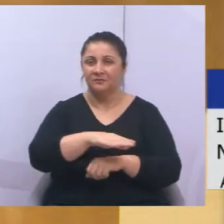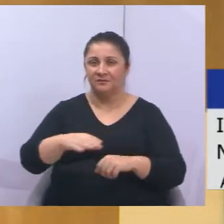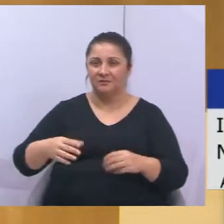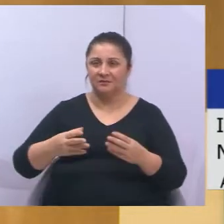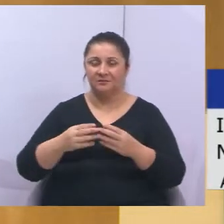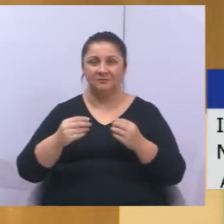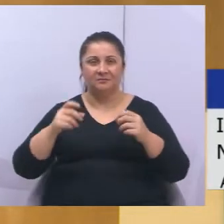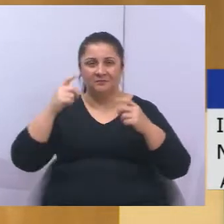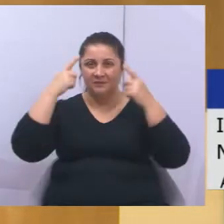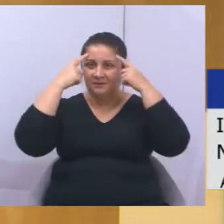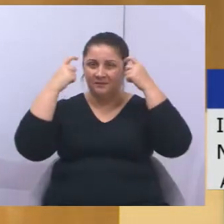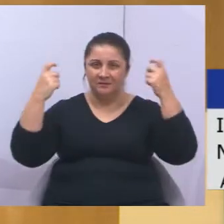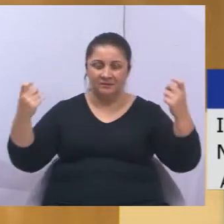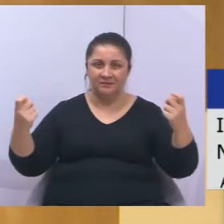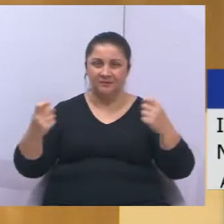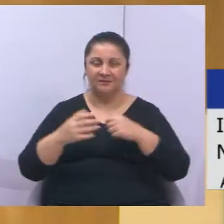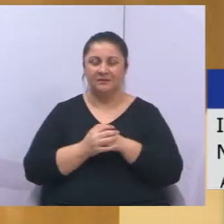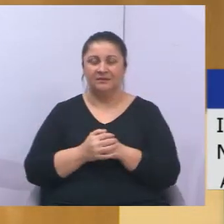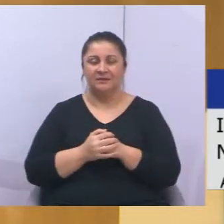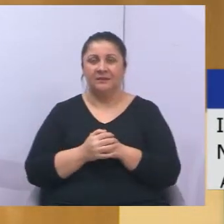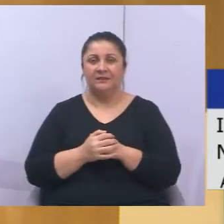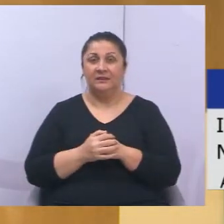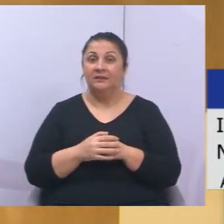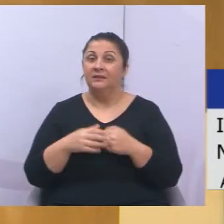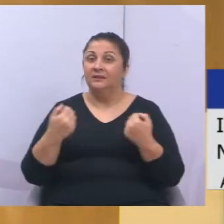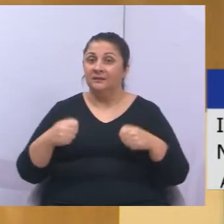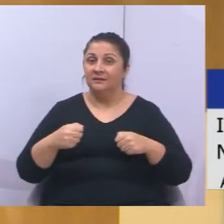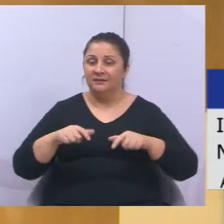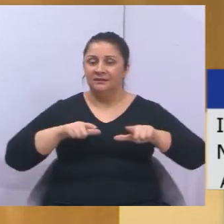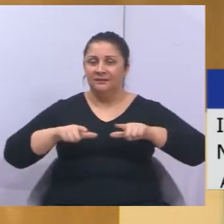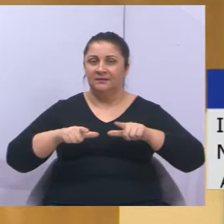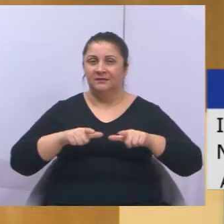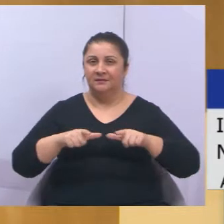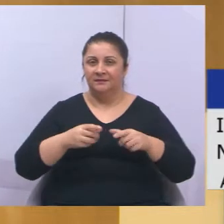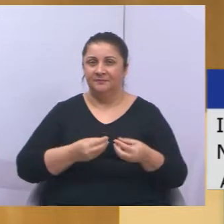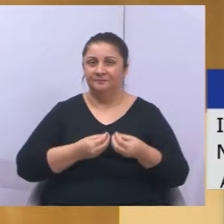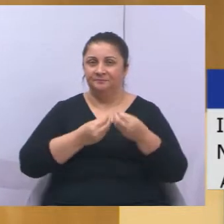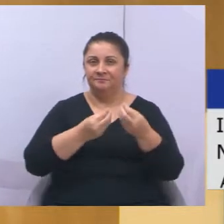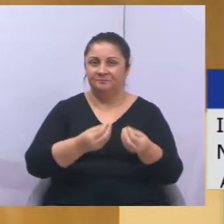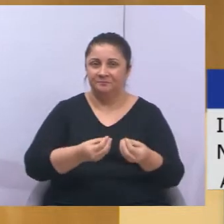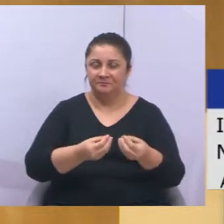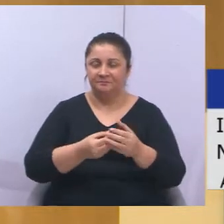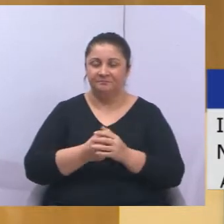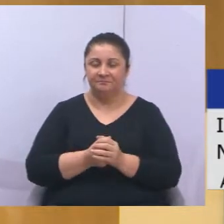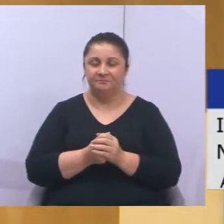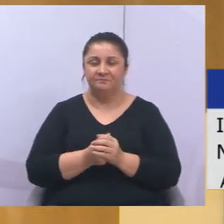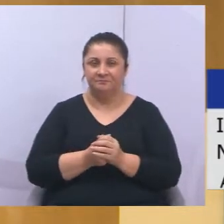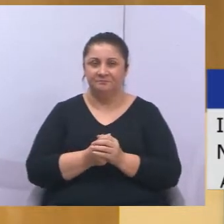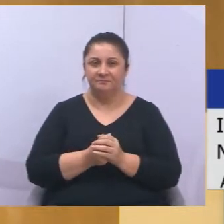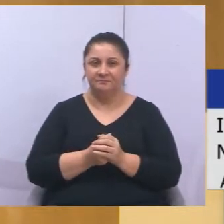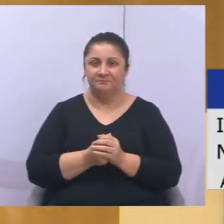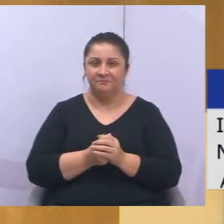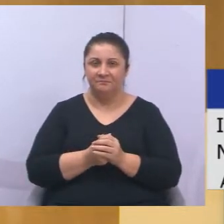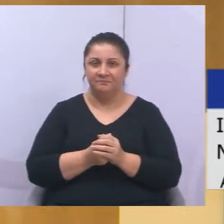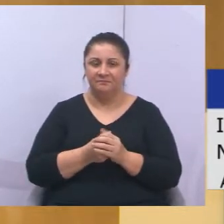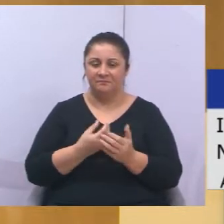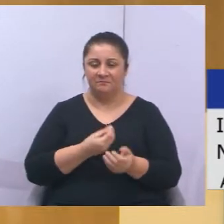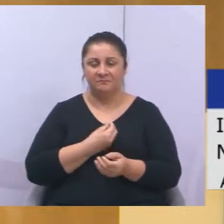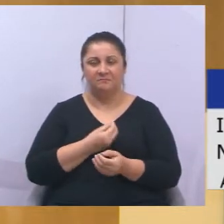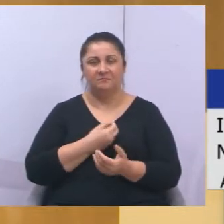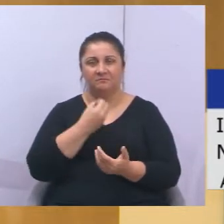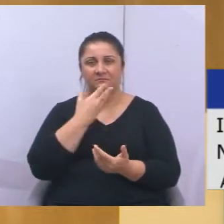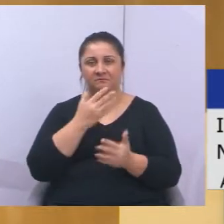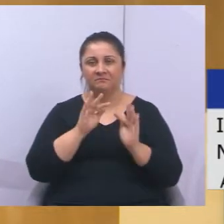de segurança, e ainda temos que trabalhar muito para oferecer um mínimo de padrão de vida decente à